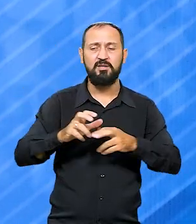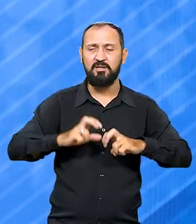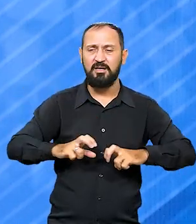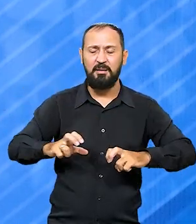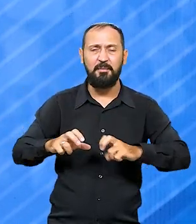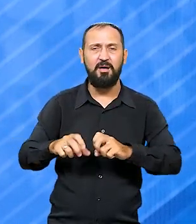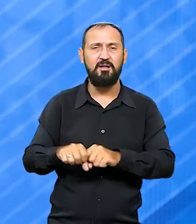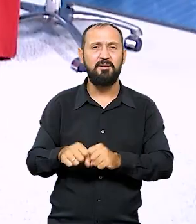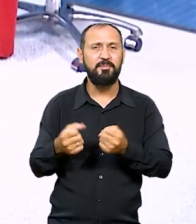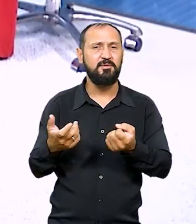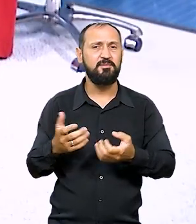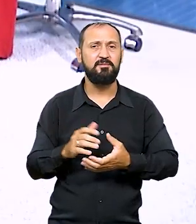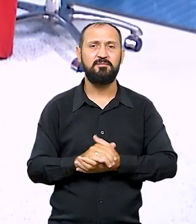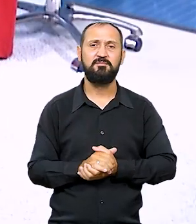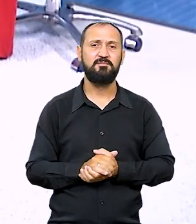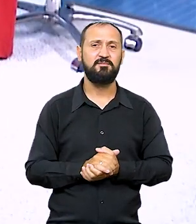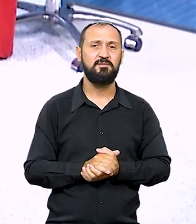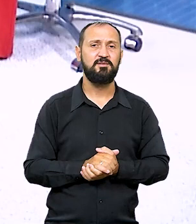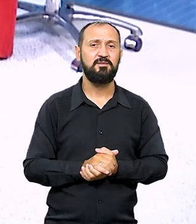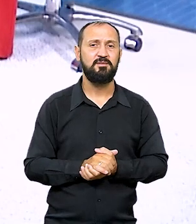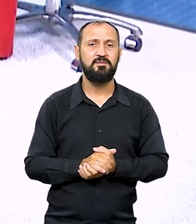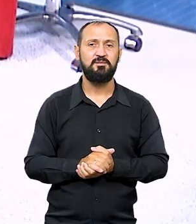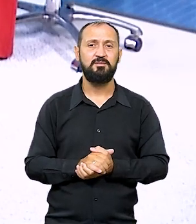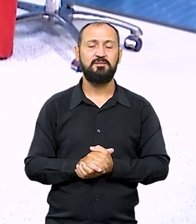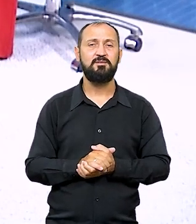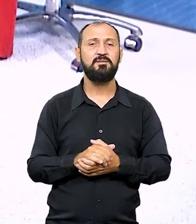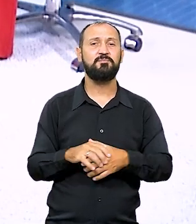iluminação, cadeiras totalmente